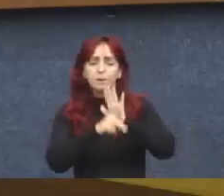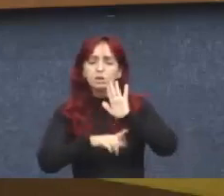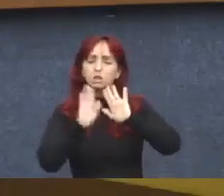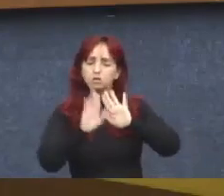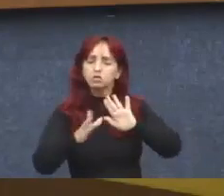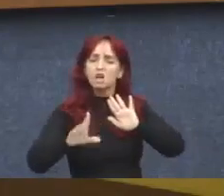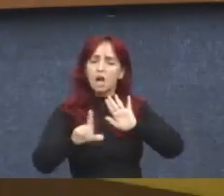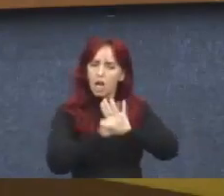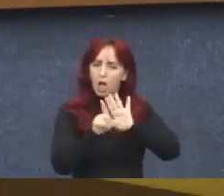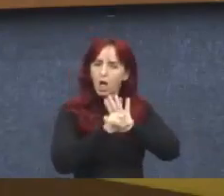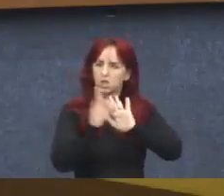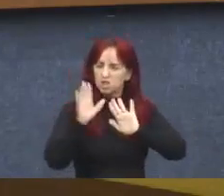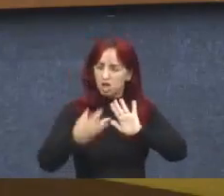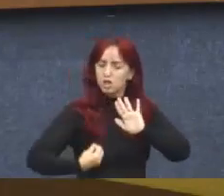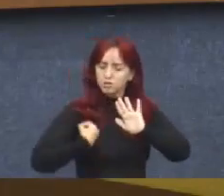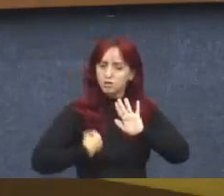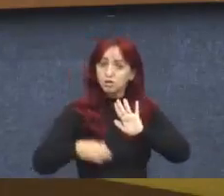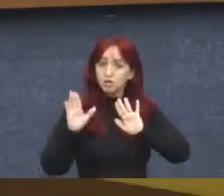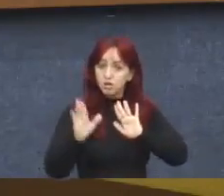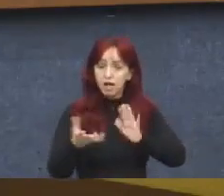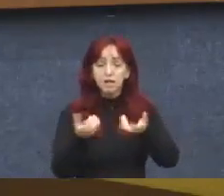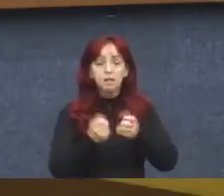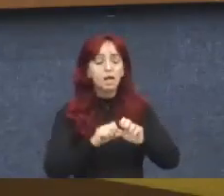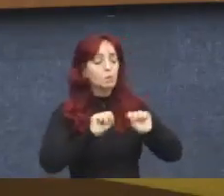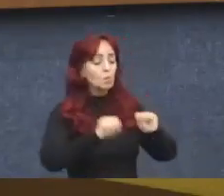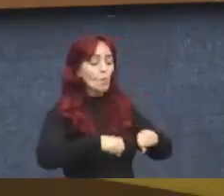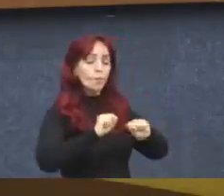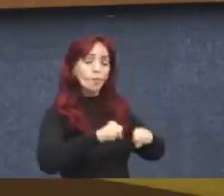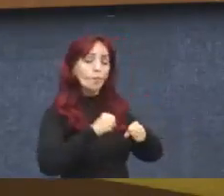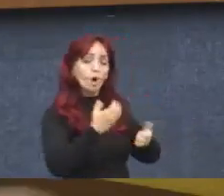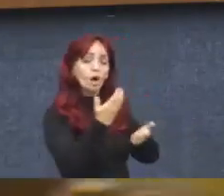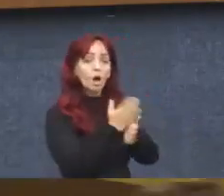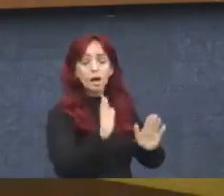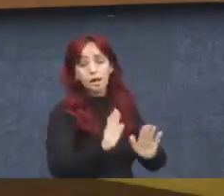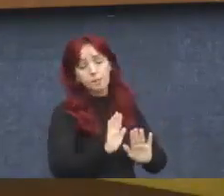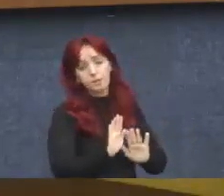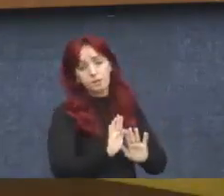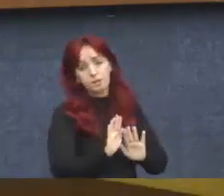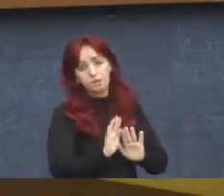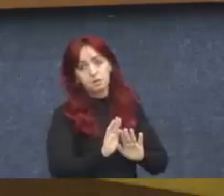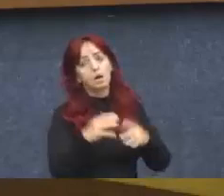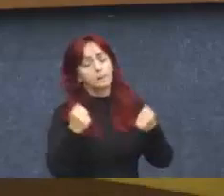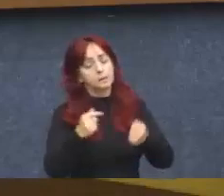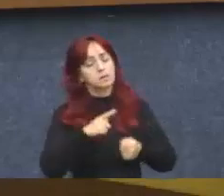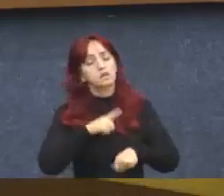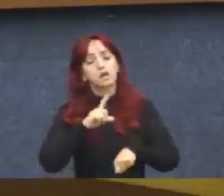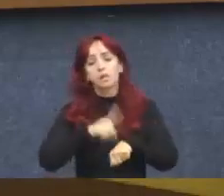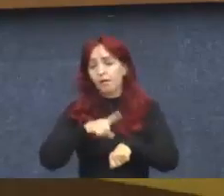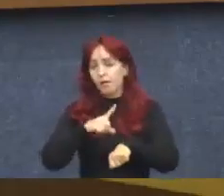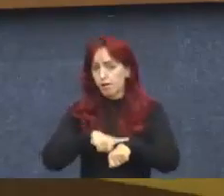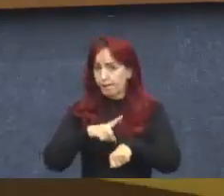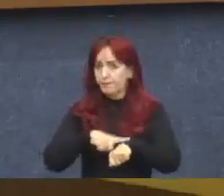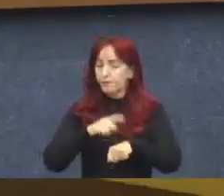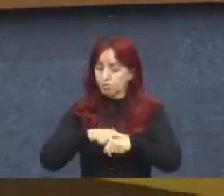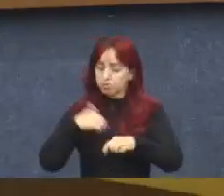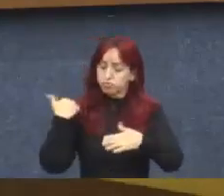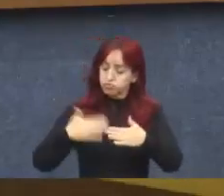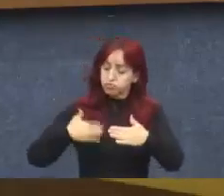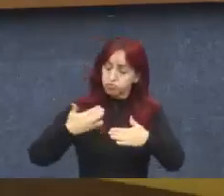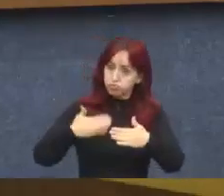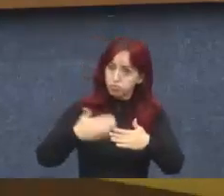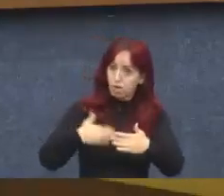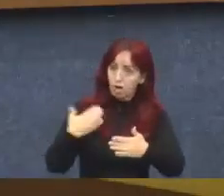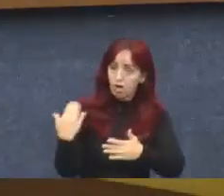lei, que é acabar com as carroças, e nós concordamos com isso. Mas tem um tempo. Tem um tempo e tem uma questão que é fundamental.